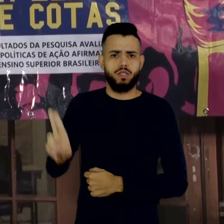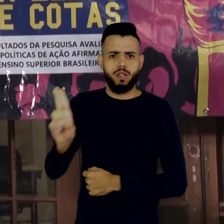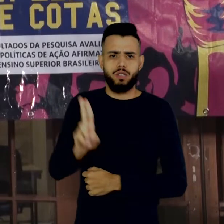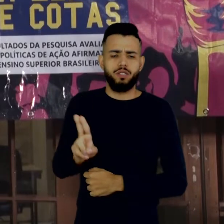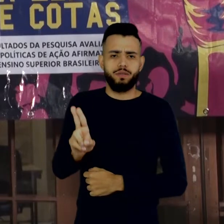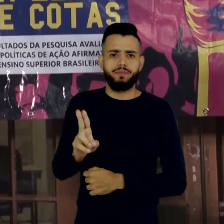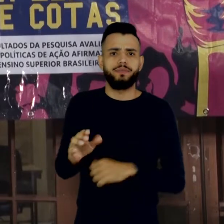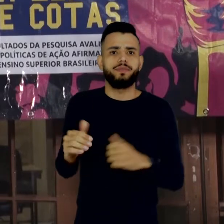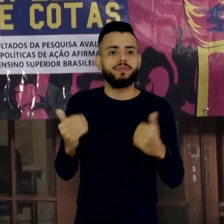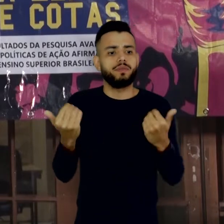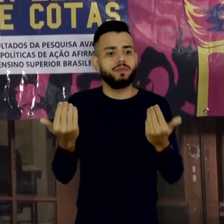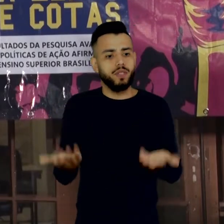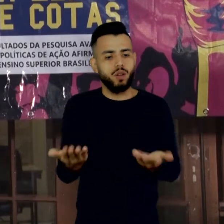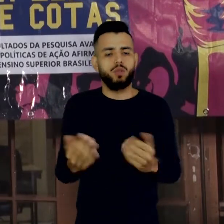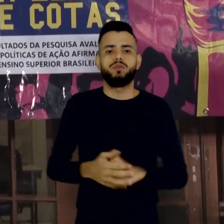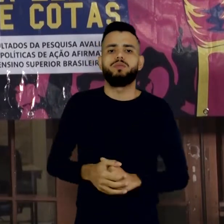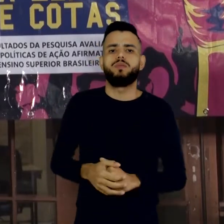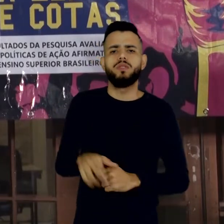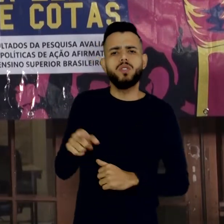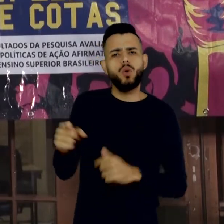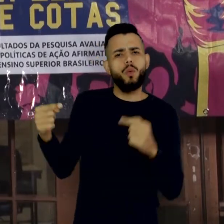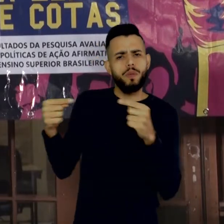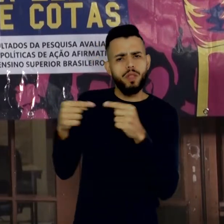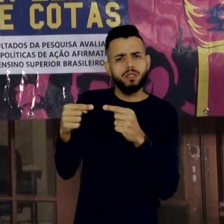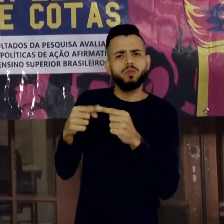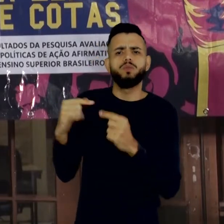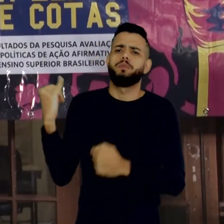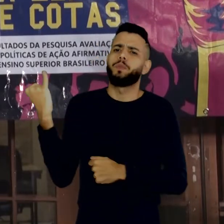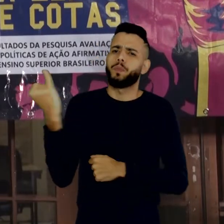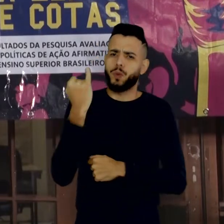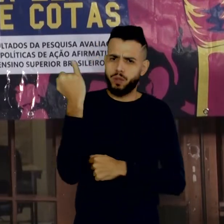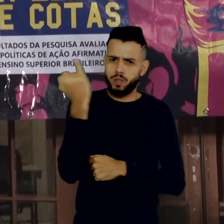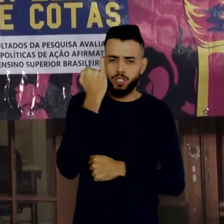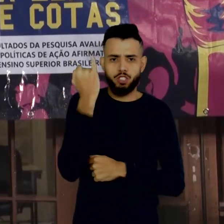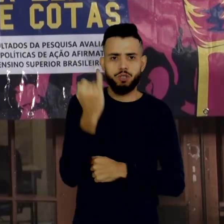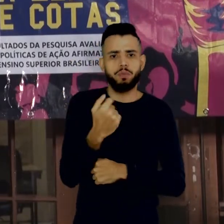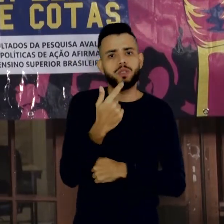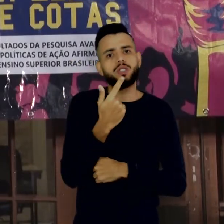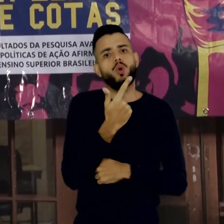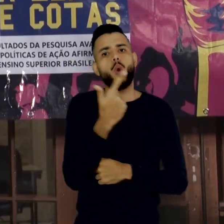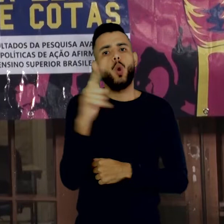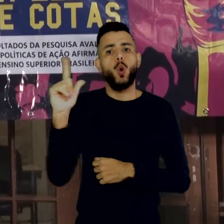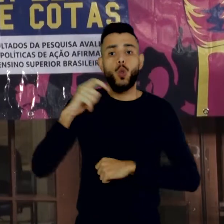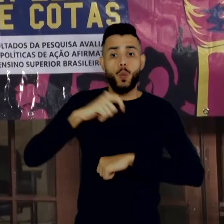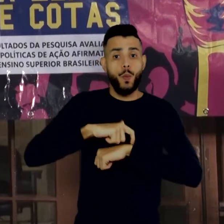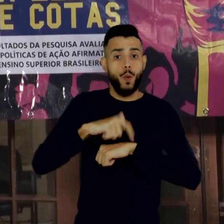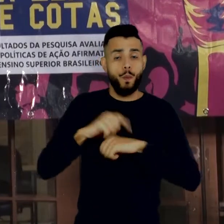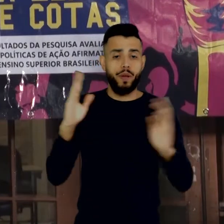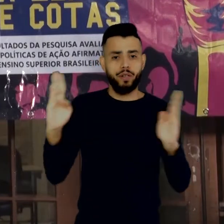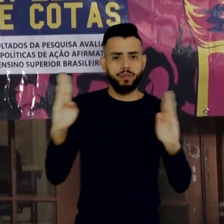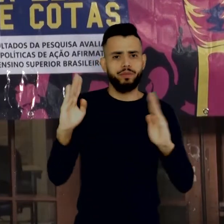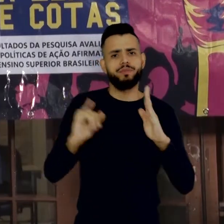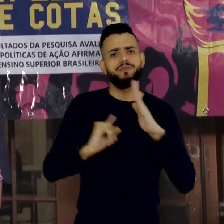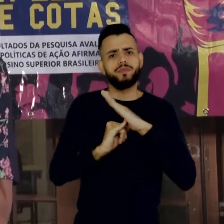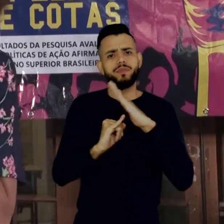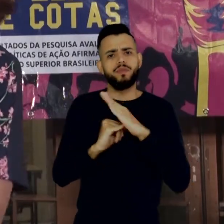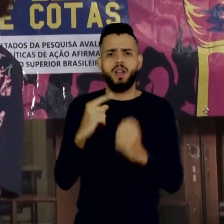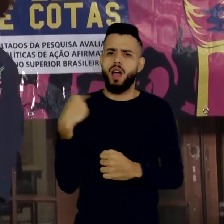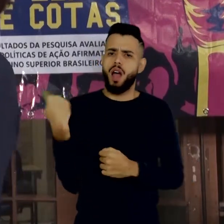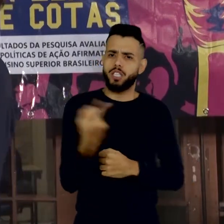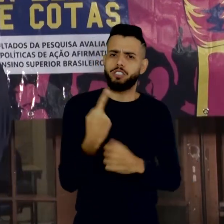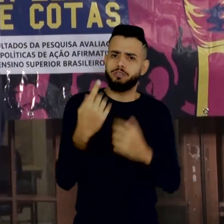Então, essa combinação ela é fundamental para esse outro estágio de institucionalização que a gente chama